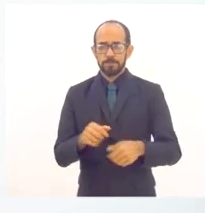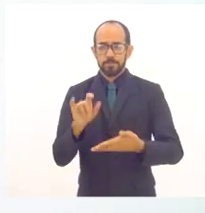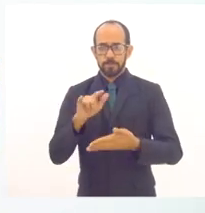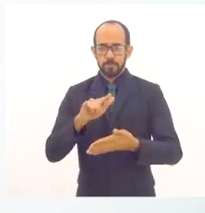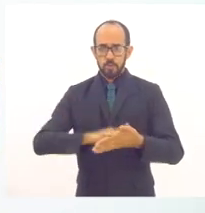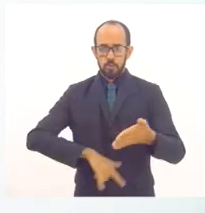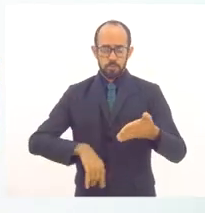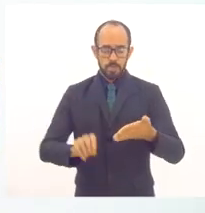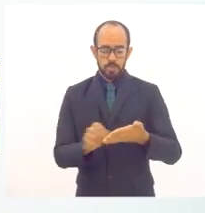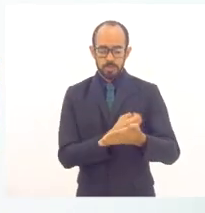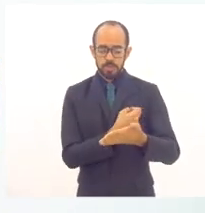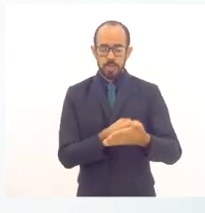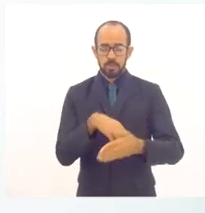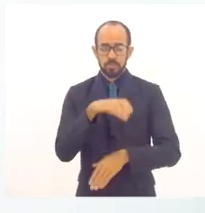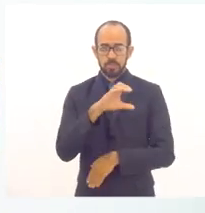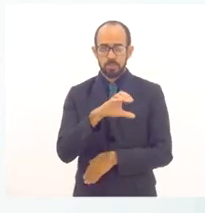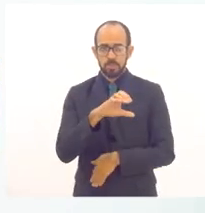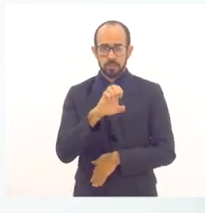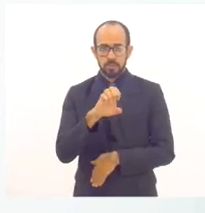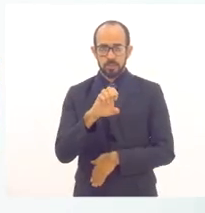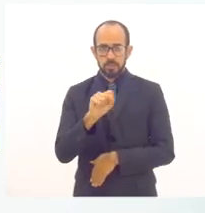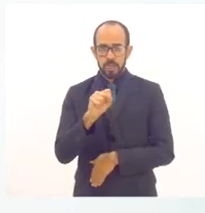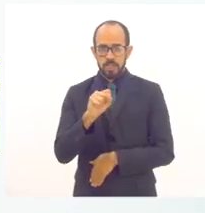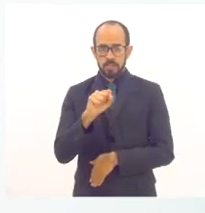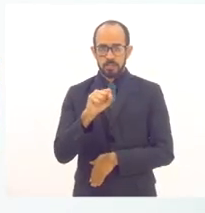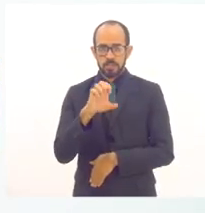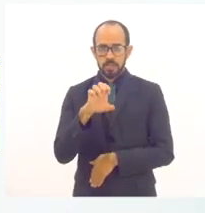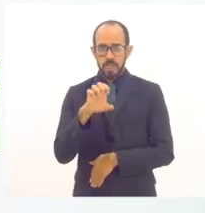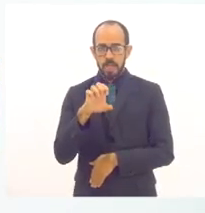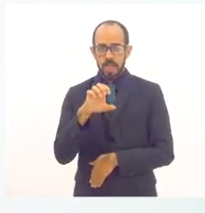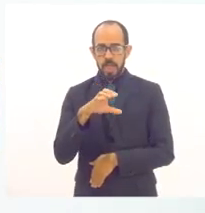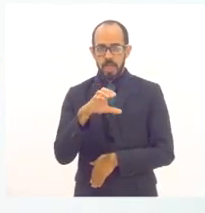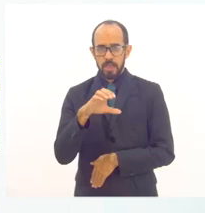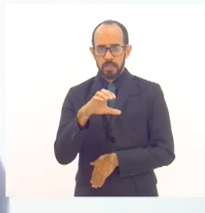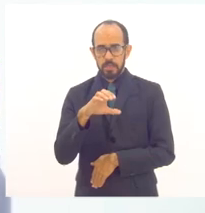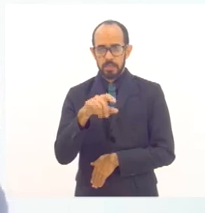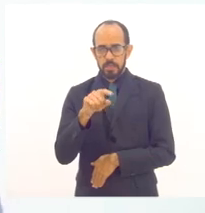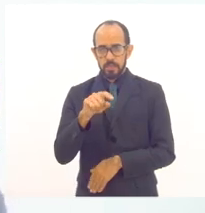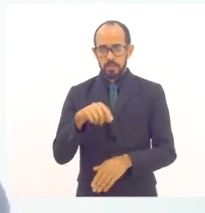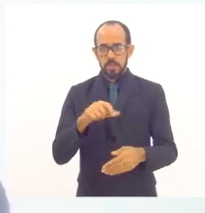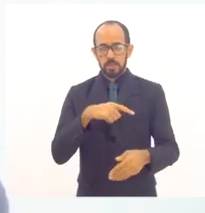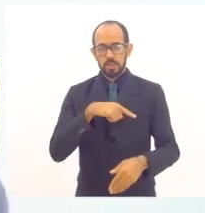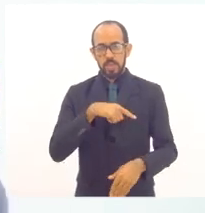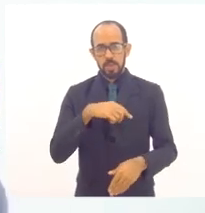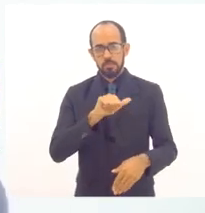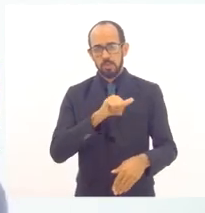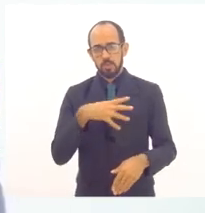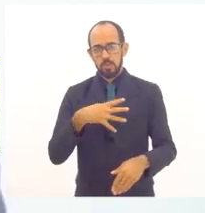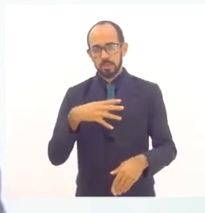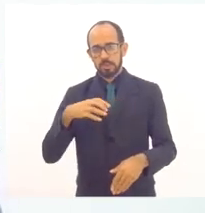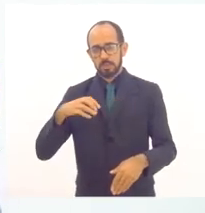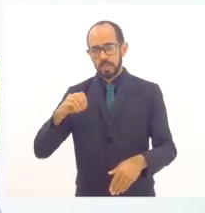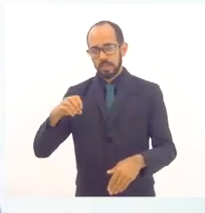SESEC, nós temos 1.402 assinaturas do documento, e hoje esse projeto de lei aqui